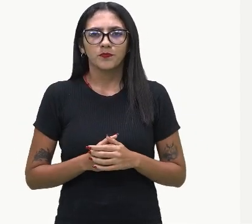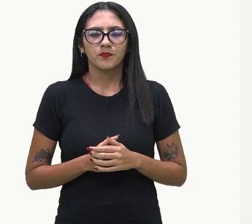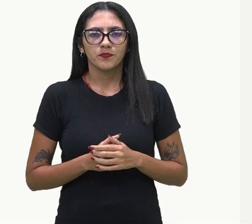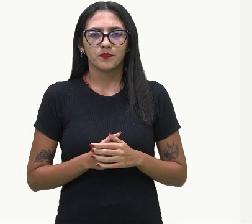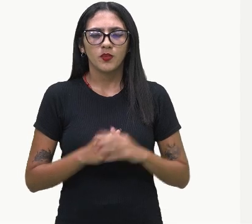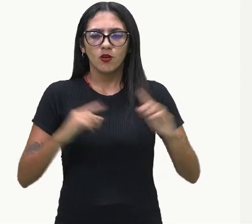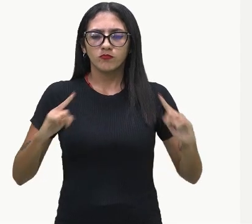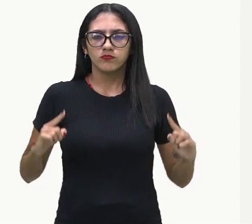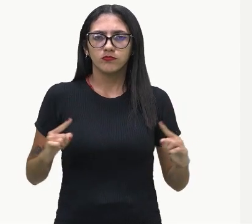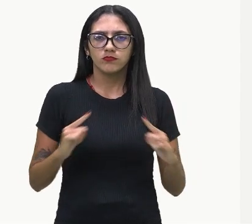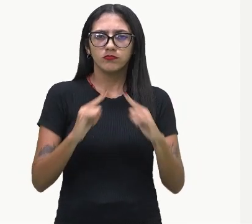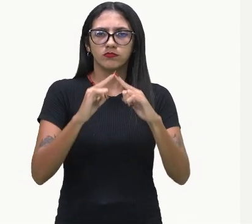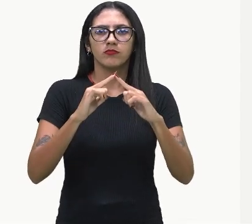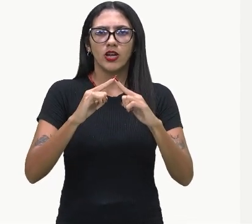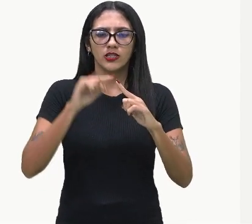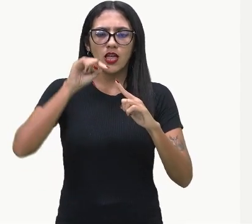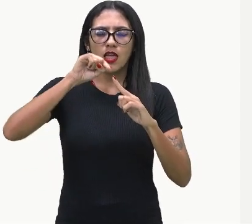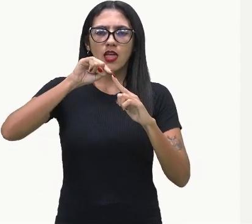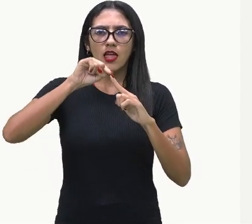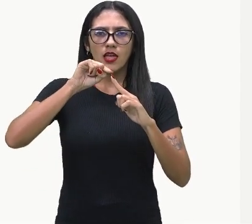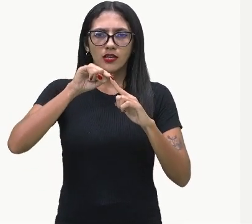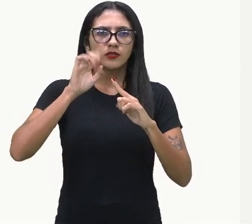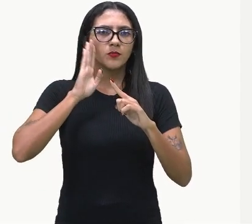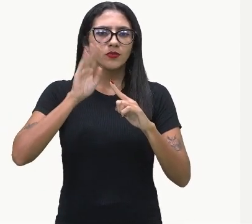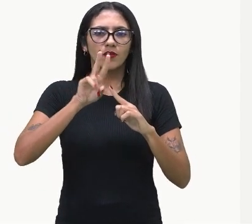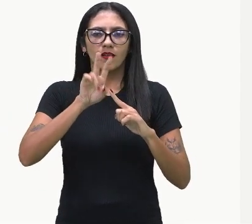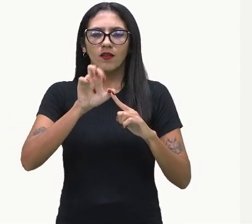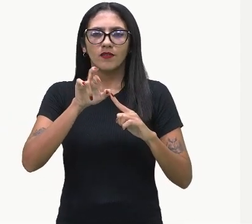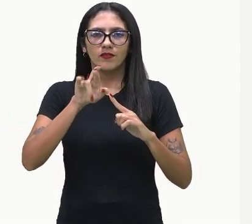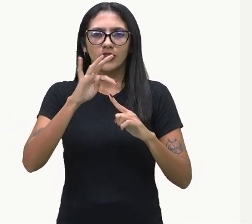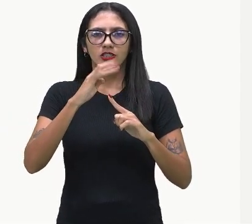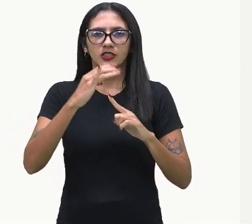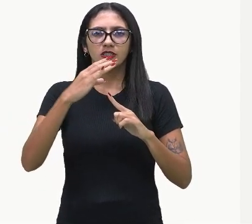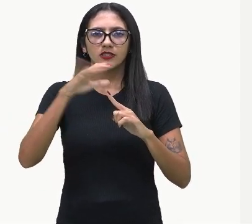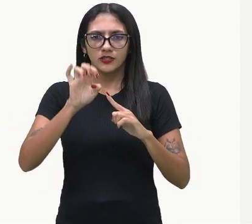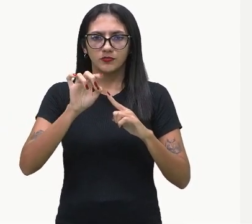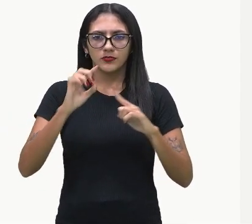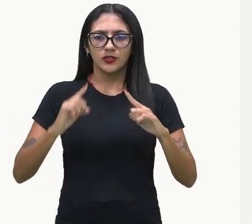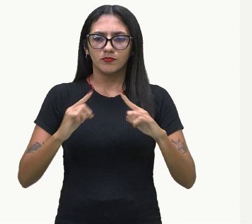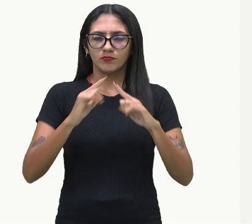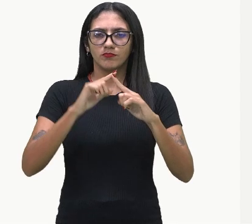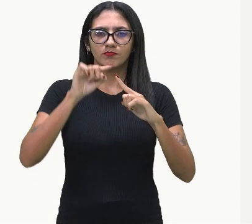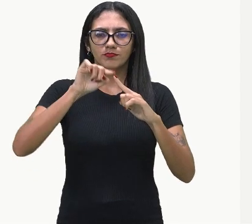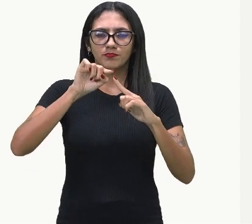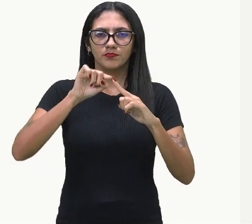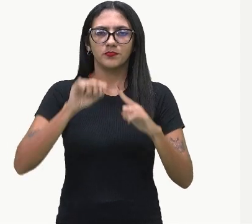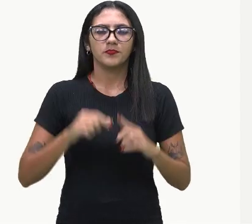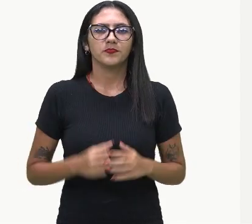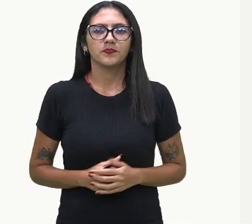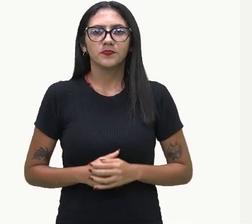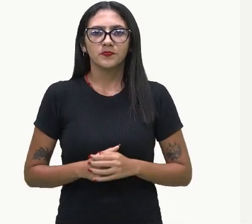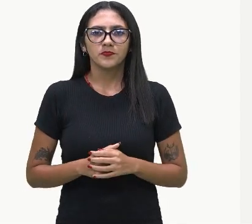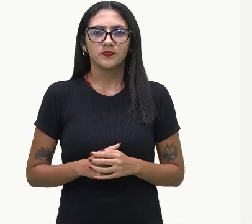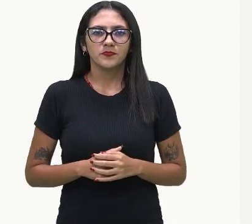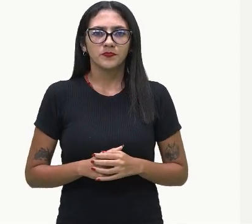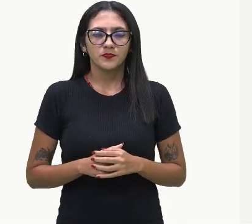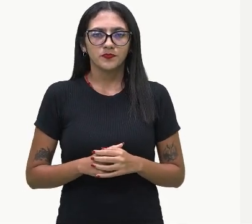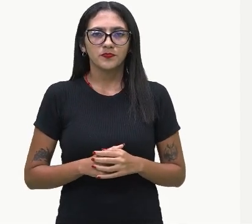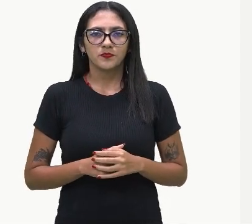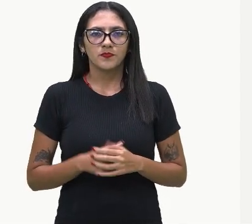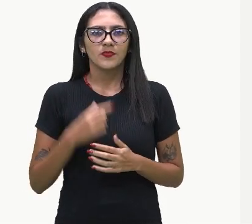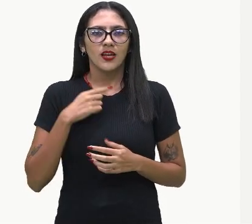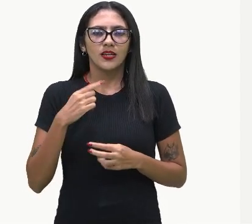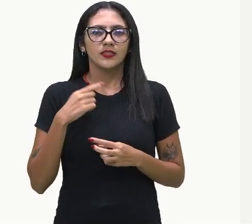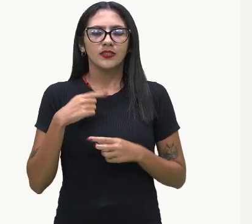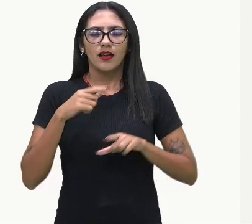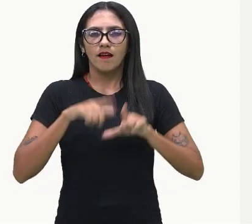emenda os dois lados aqui, ó. Eles a gente chama de vértice. Tudo bem? E a gente coloca aí, né, 3 letras que